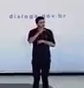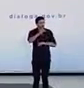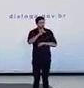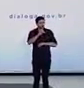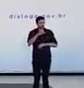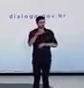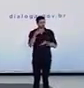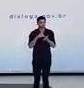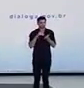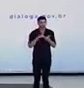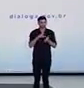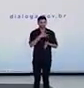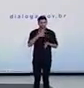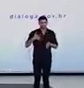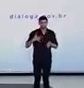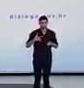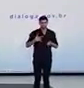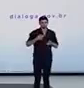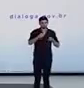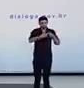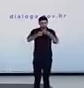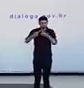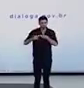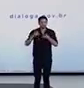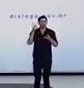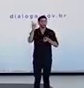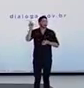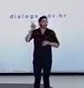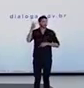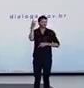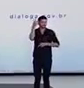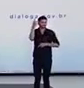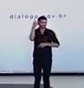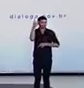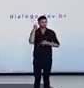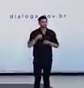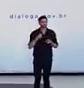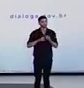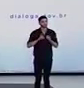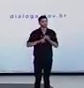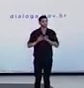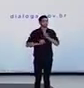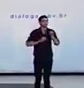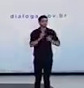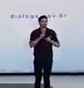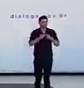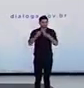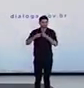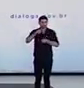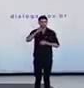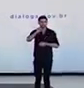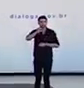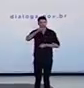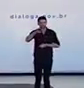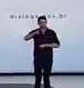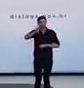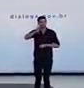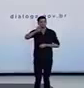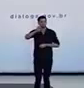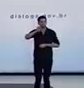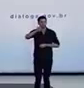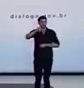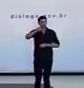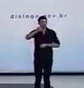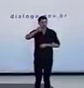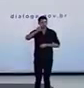em tempos diferentes, em cidades lá de São Paulo. E, inclusive, na cidade do presidente Lula, São Bernardo do Campo. Não era